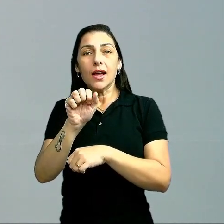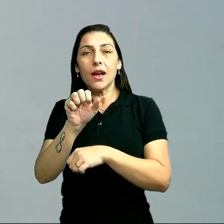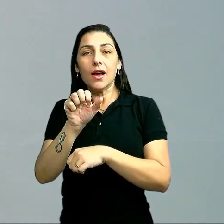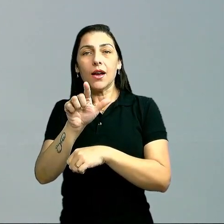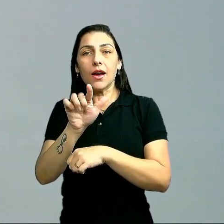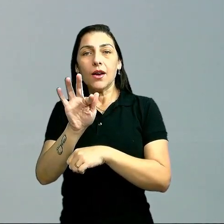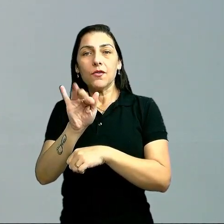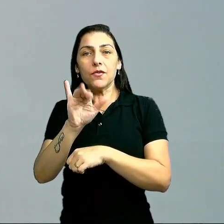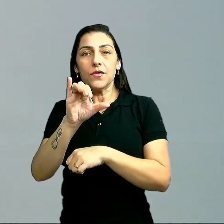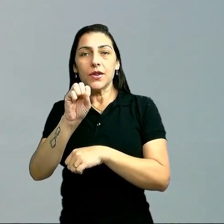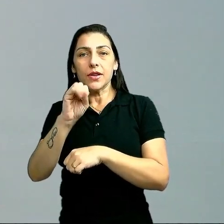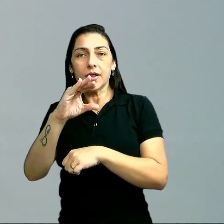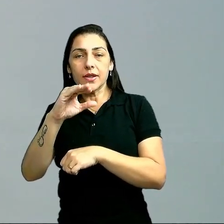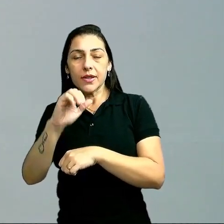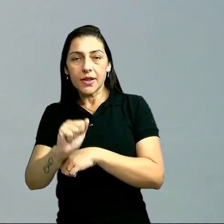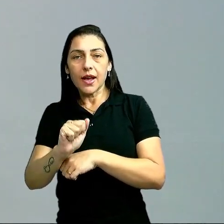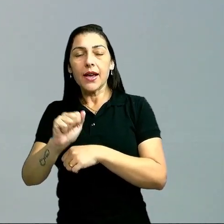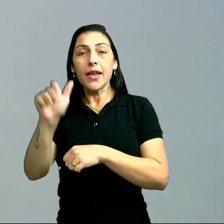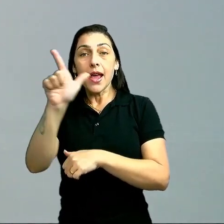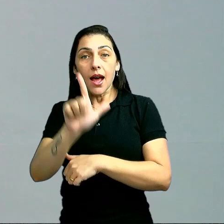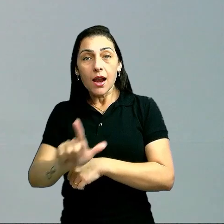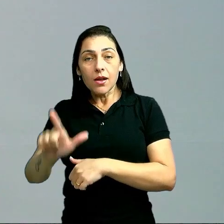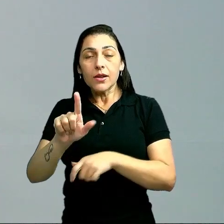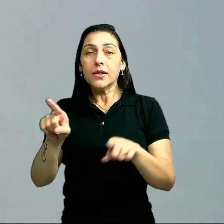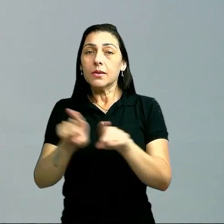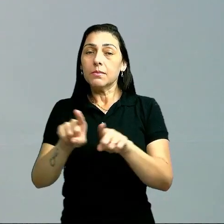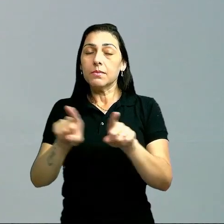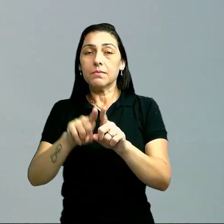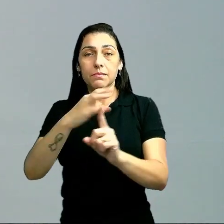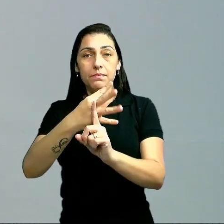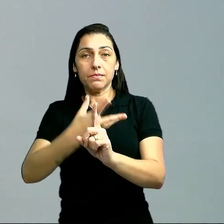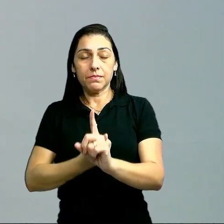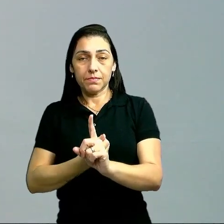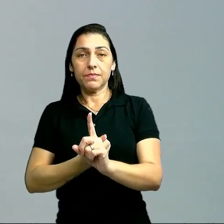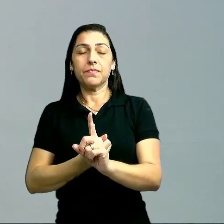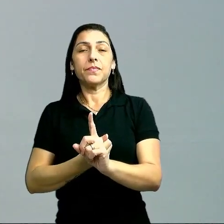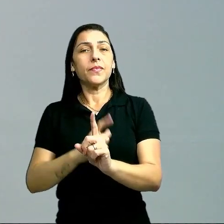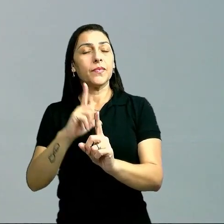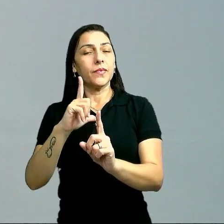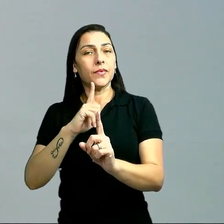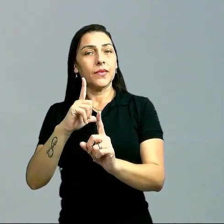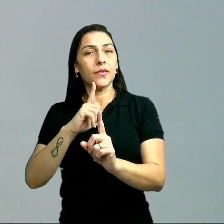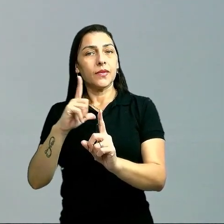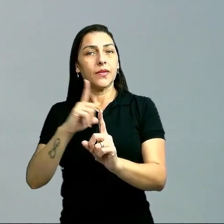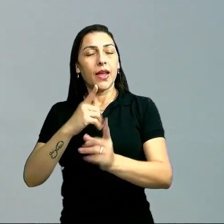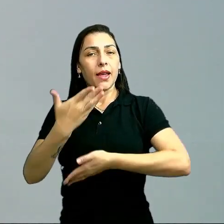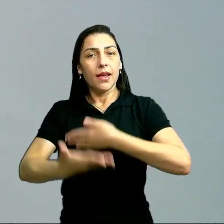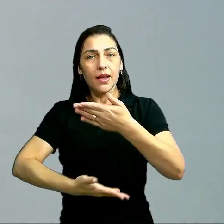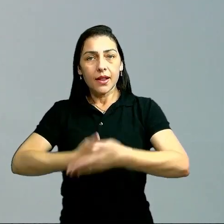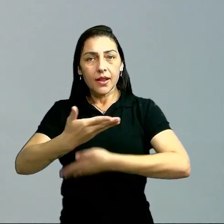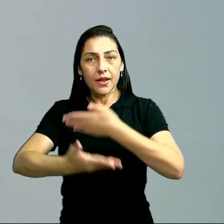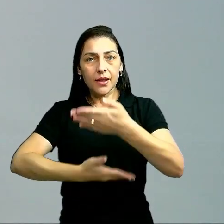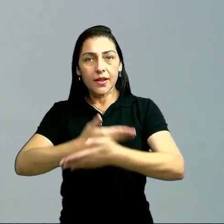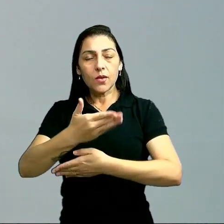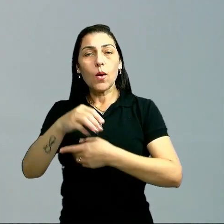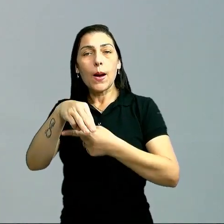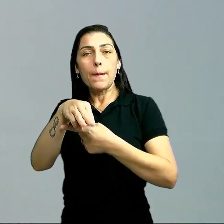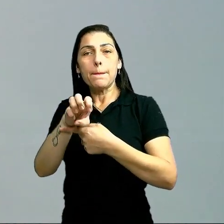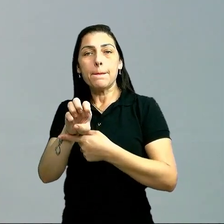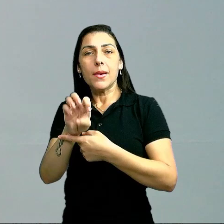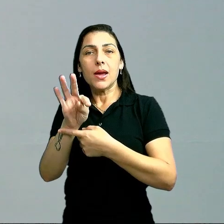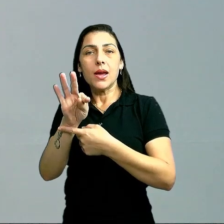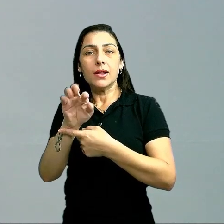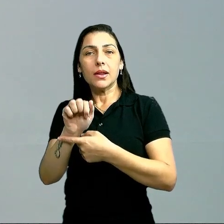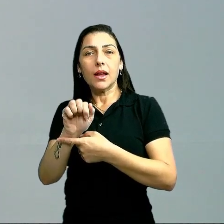lógica. Então, e tem mais. A arte, ela tem muita relação com a metafísica e com